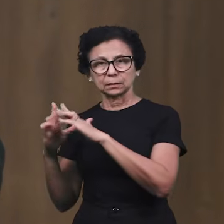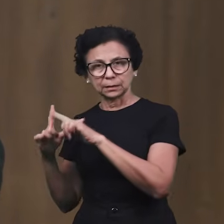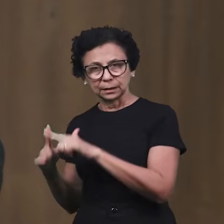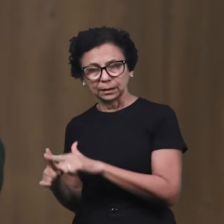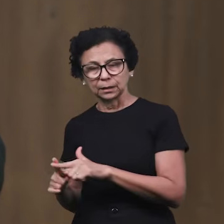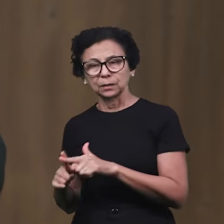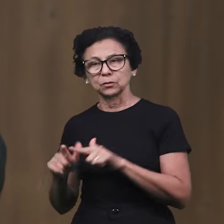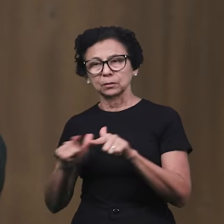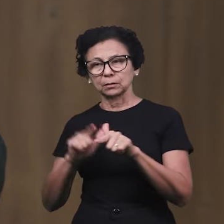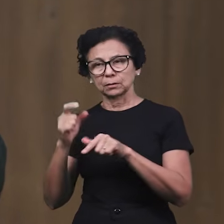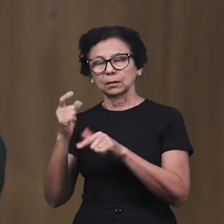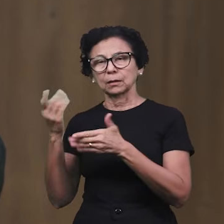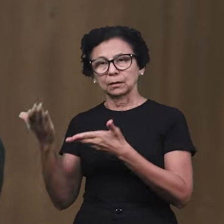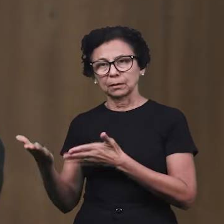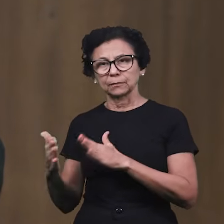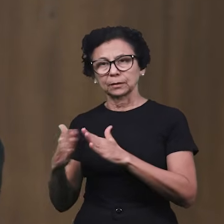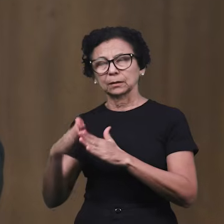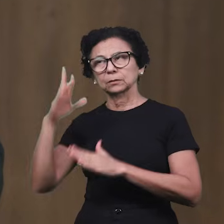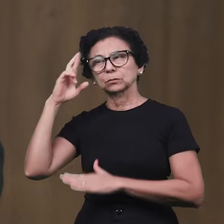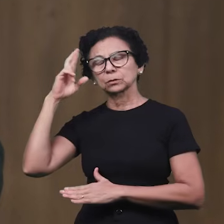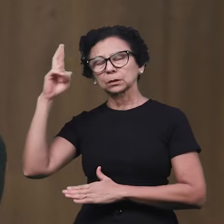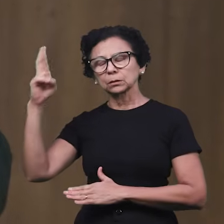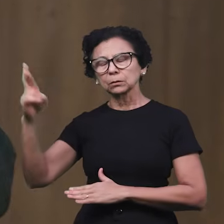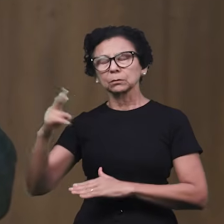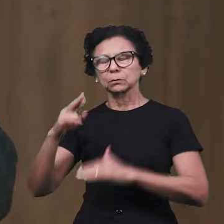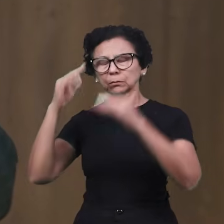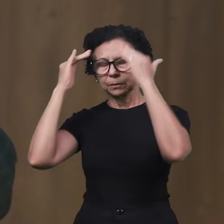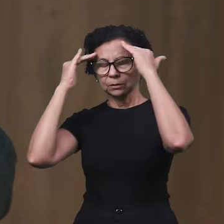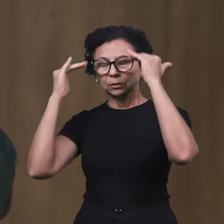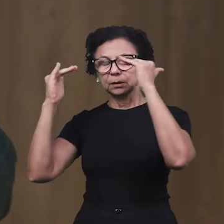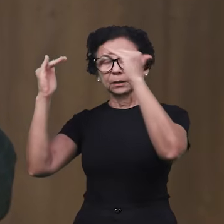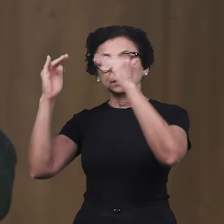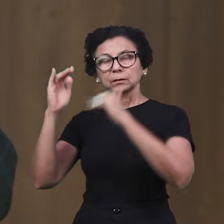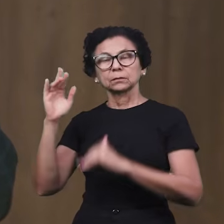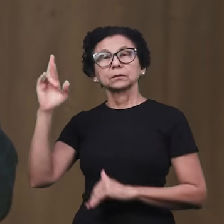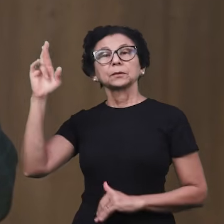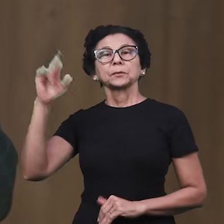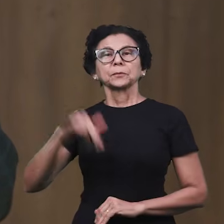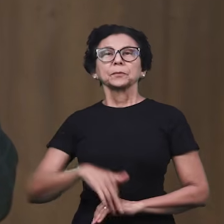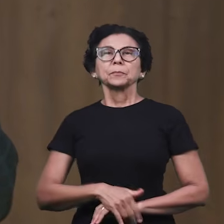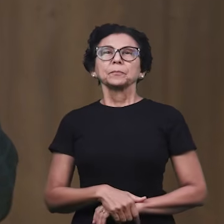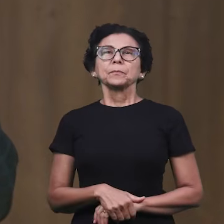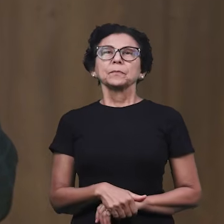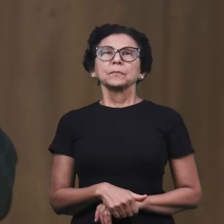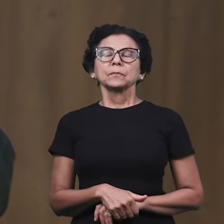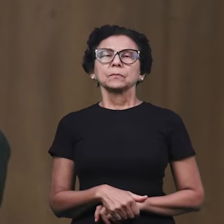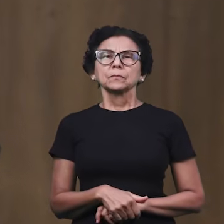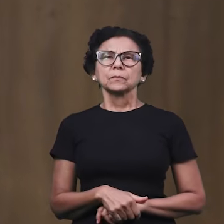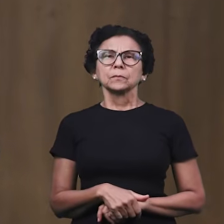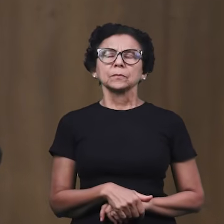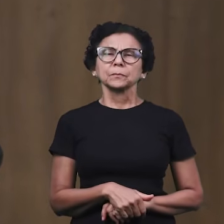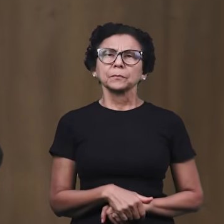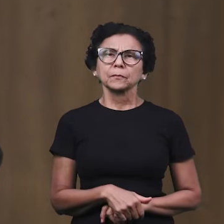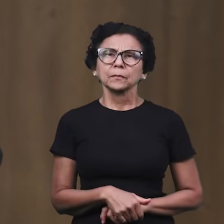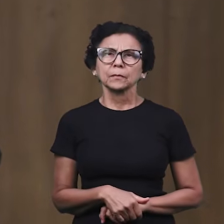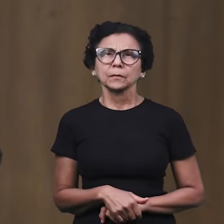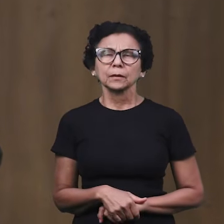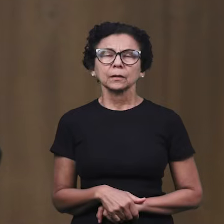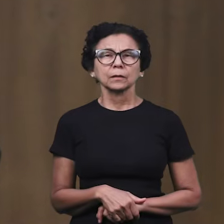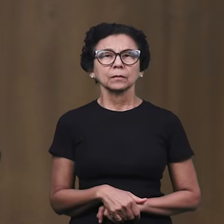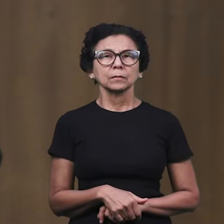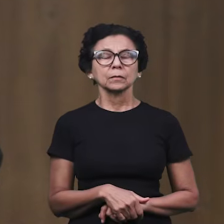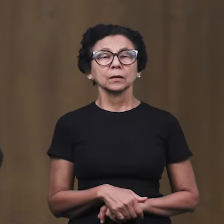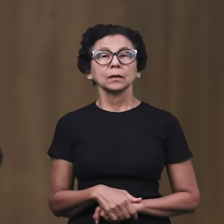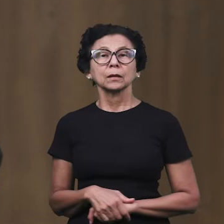dedicado ao Senhor, de buscar a vontade de Deus e ouvir a voz do Senhor. E logo no início, o